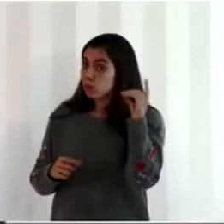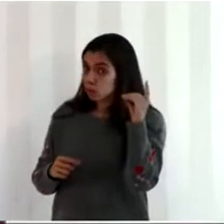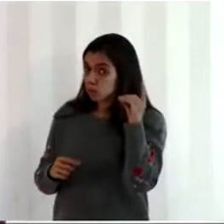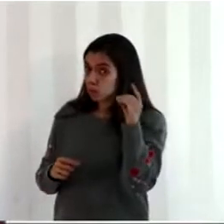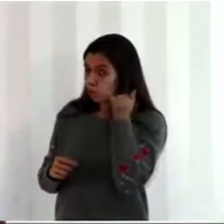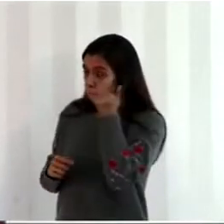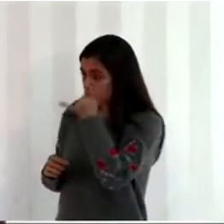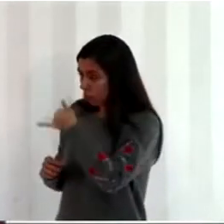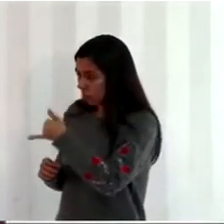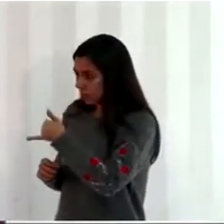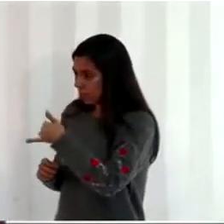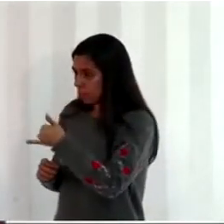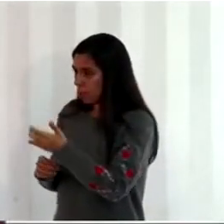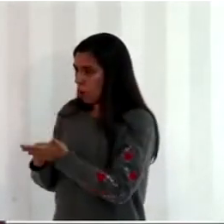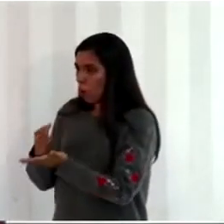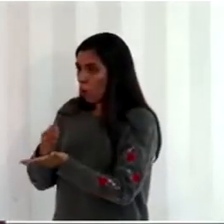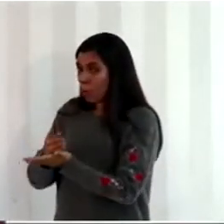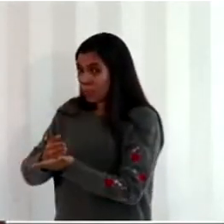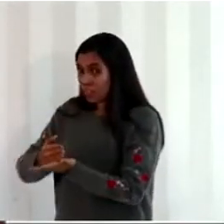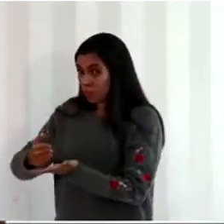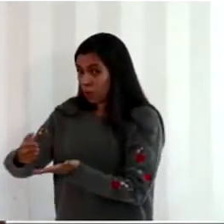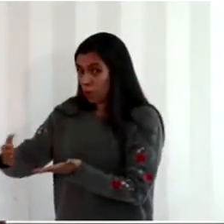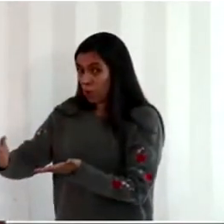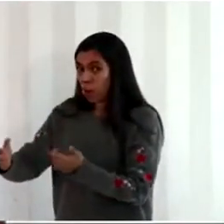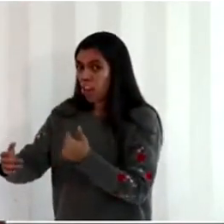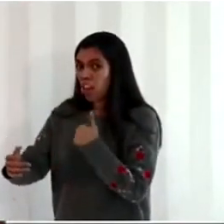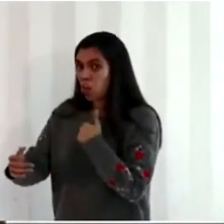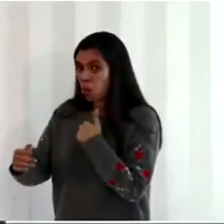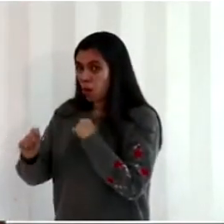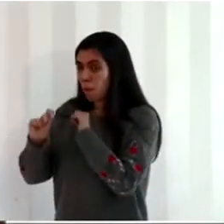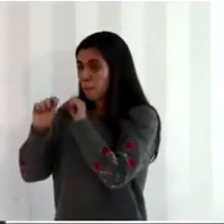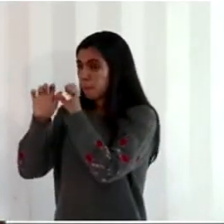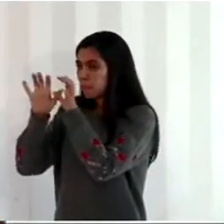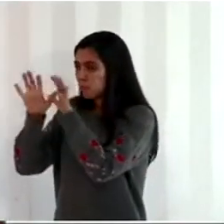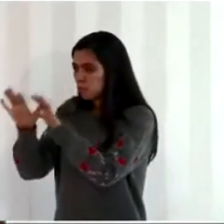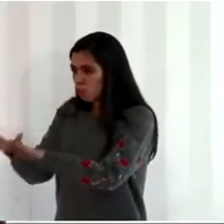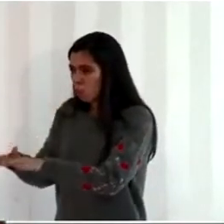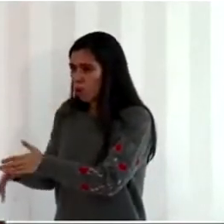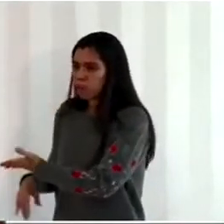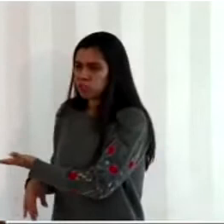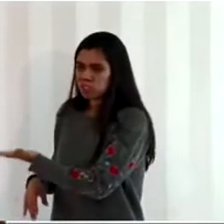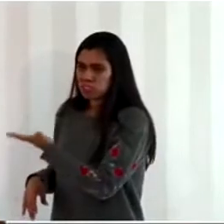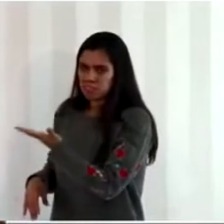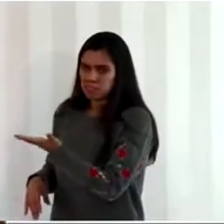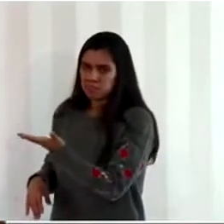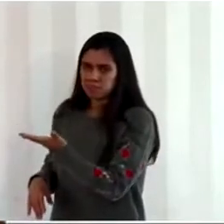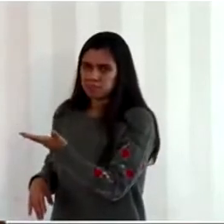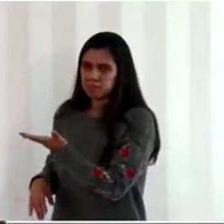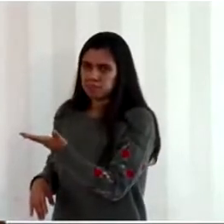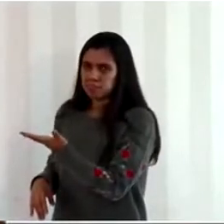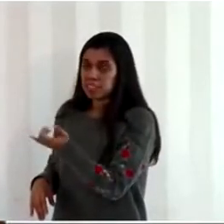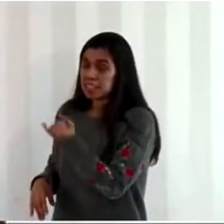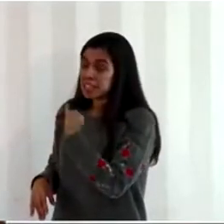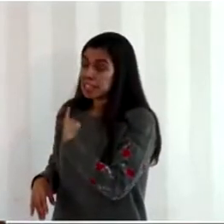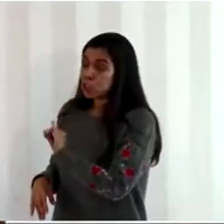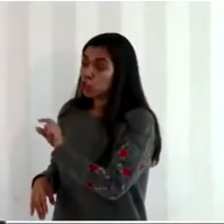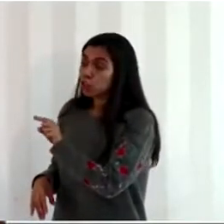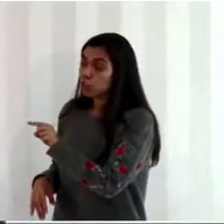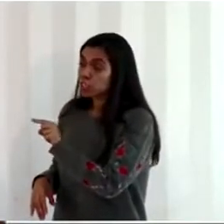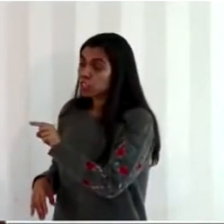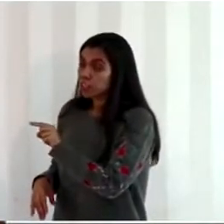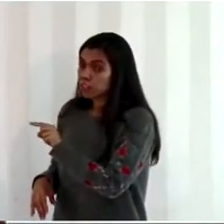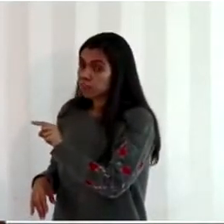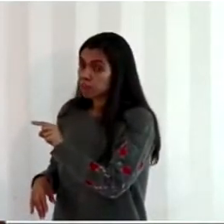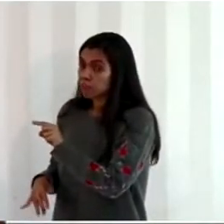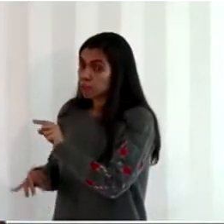vos abençoarei. Por quê? Porque se você for fiel e obediente, o Senhor vai ouvir a